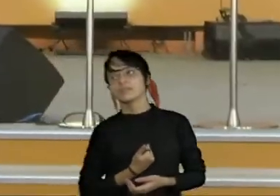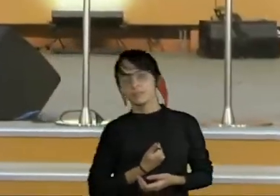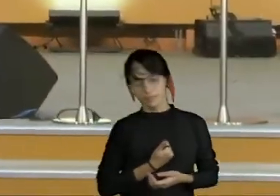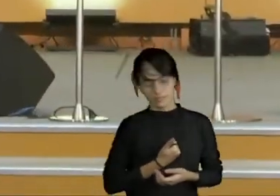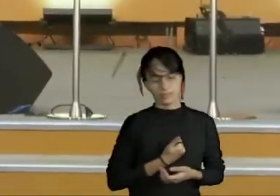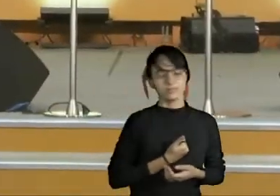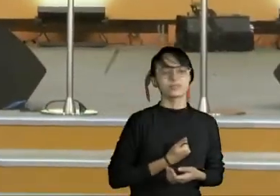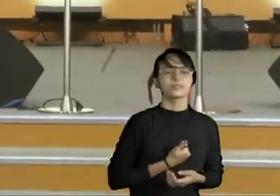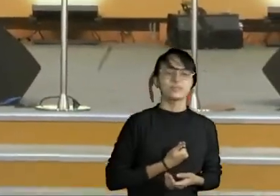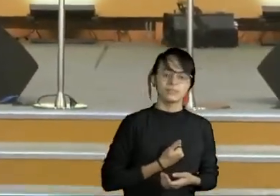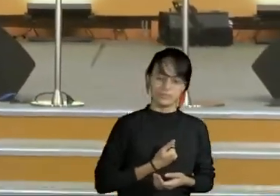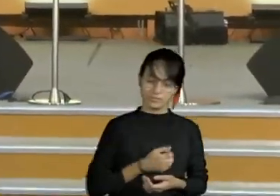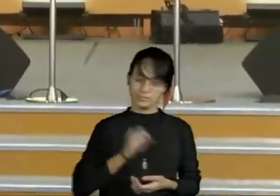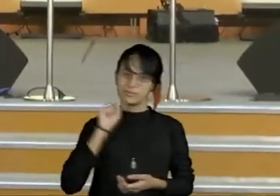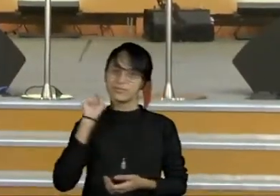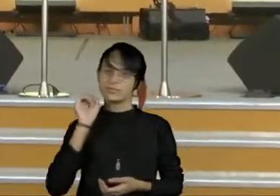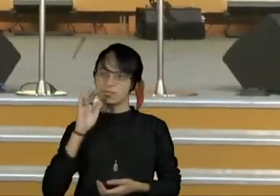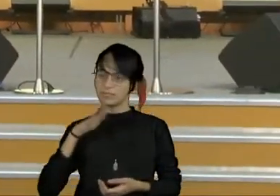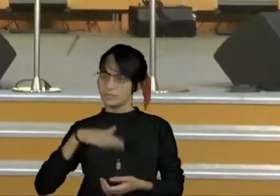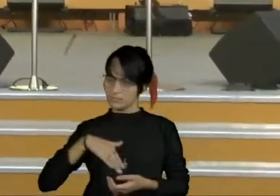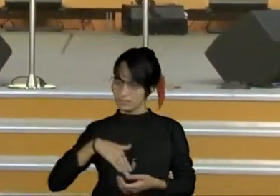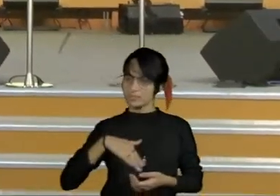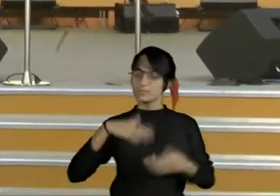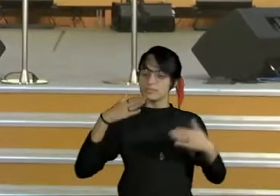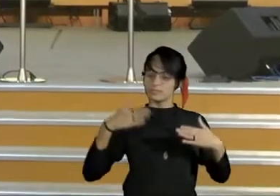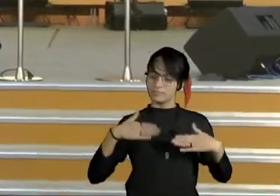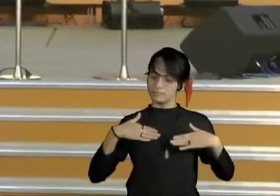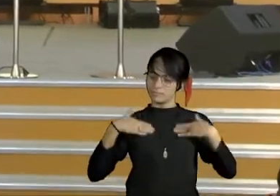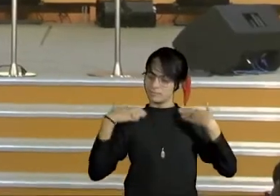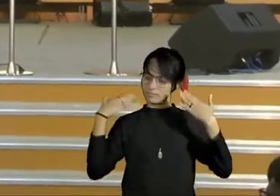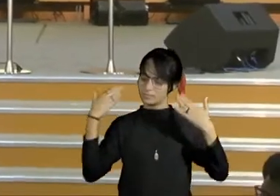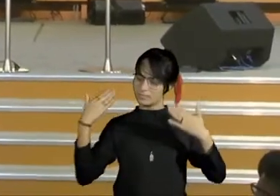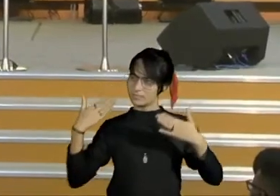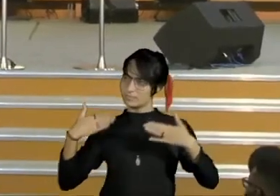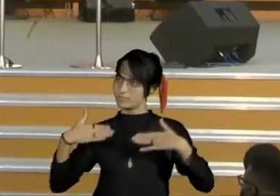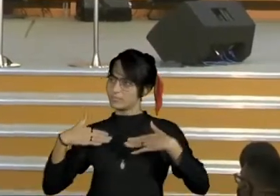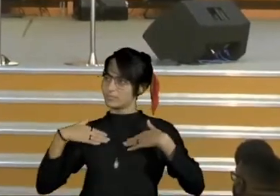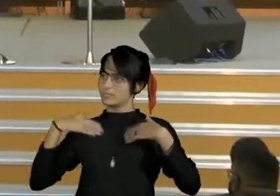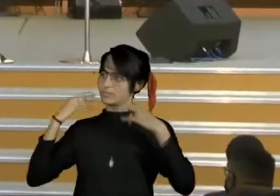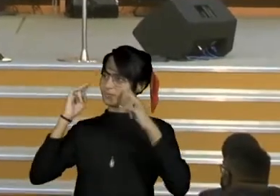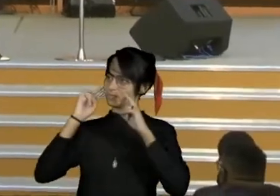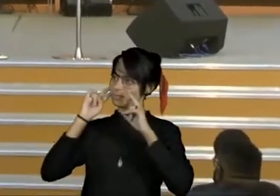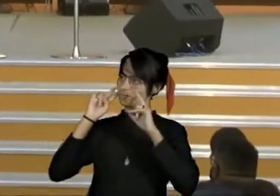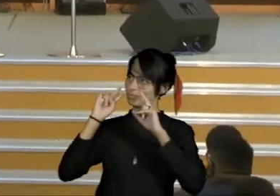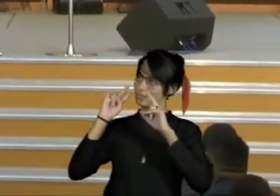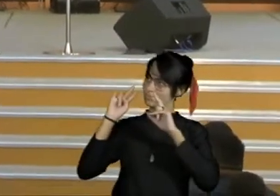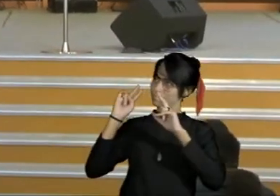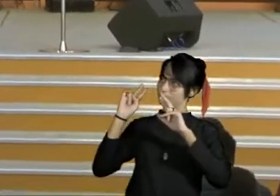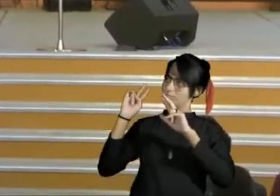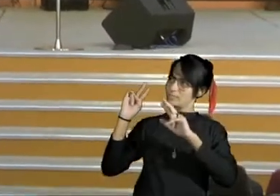Deus. Sim, alegre a ter.